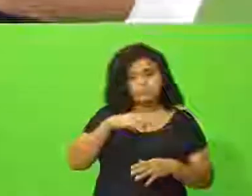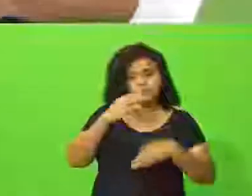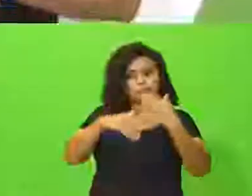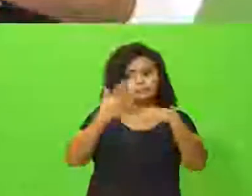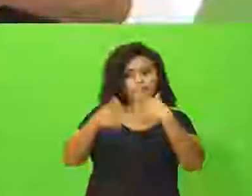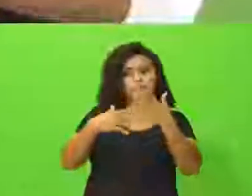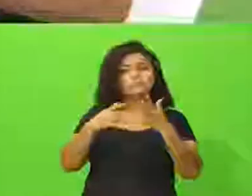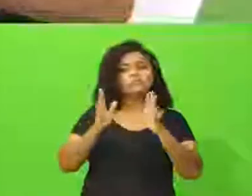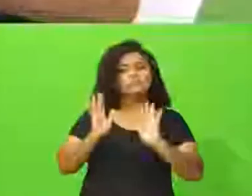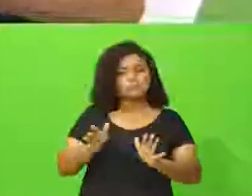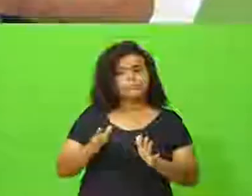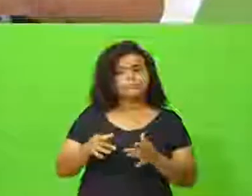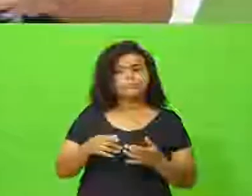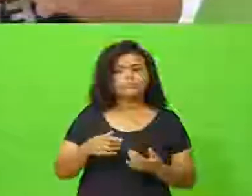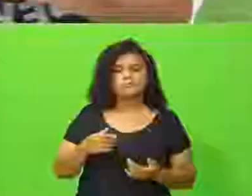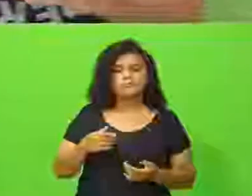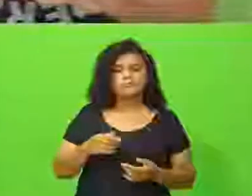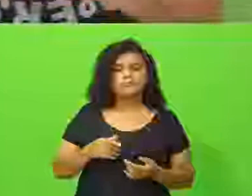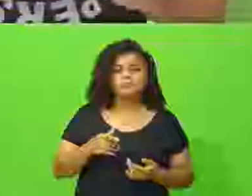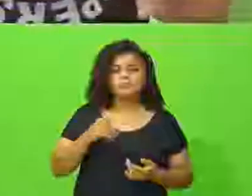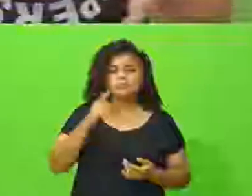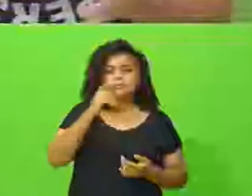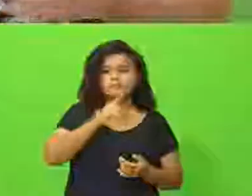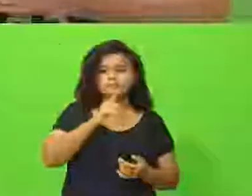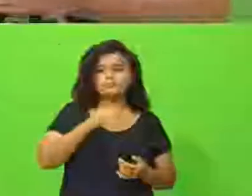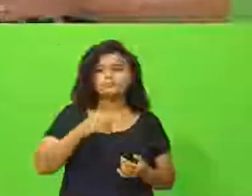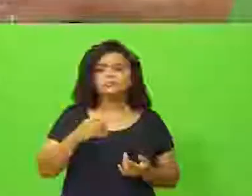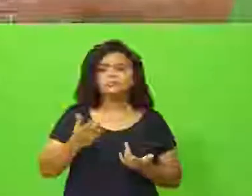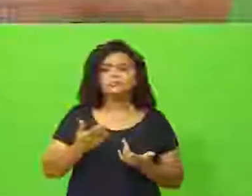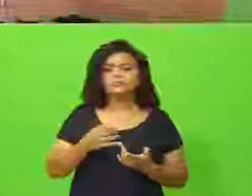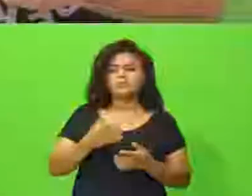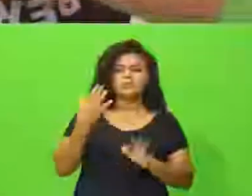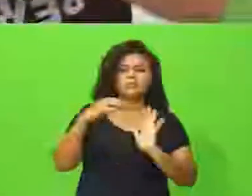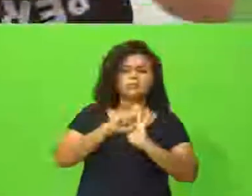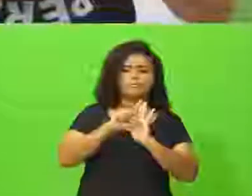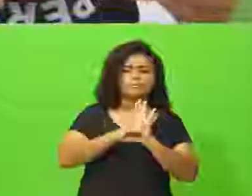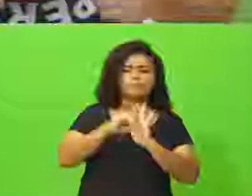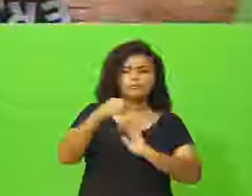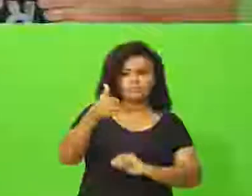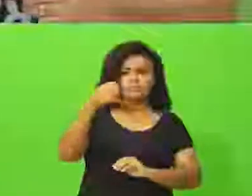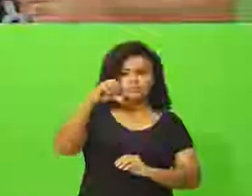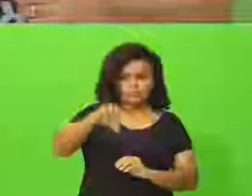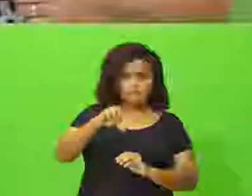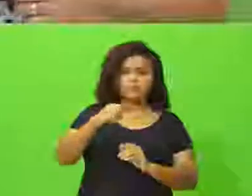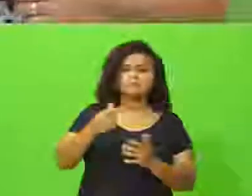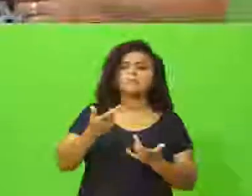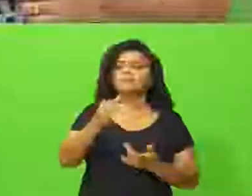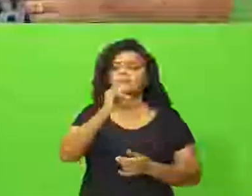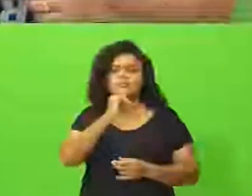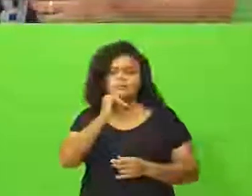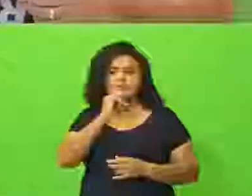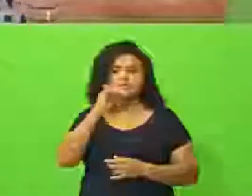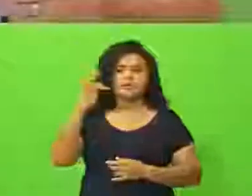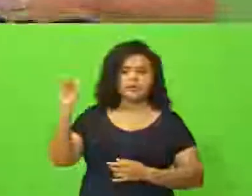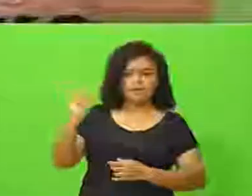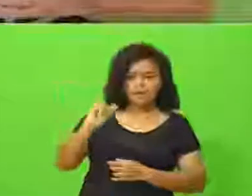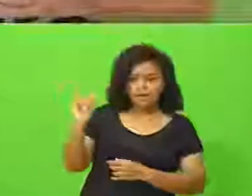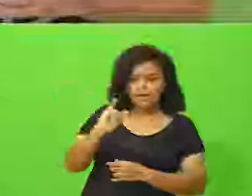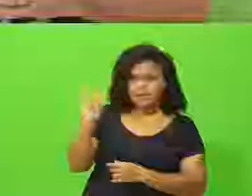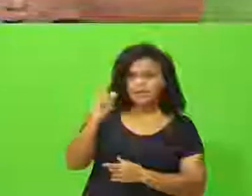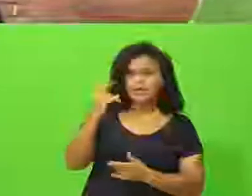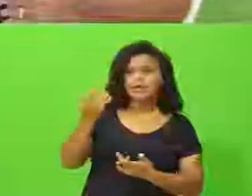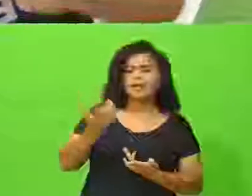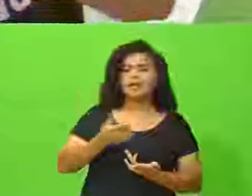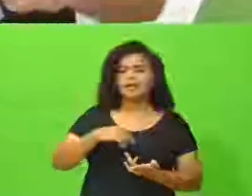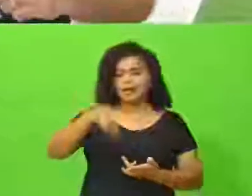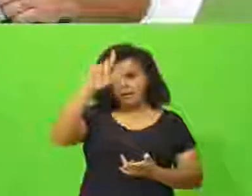atingiram a sua transição demográfica no século XIX. Exemplo, a Itália, França, Alemanha,